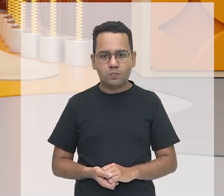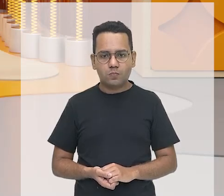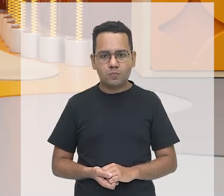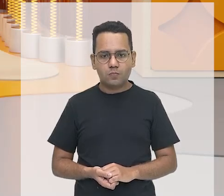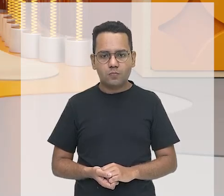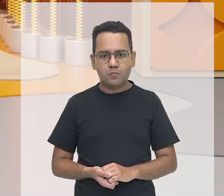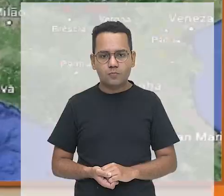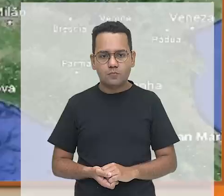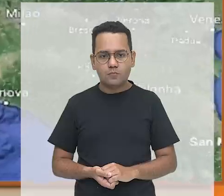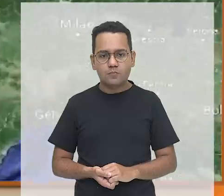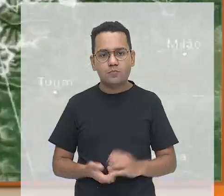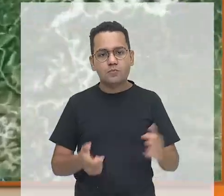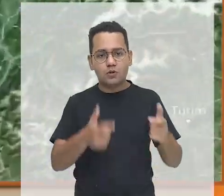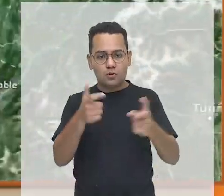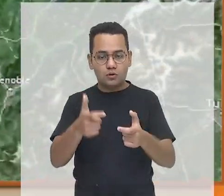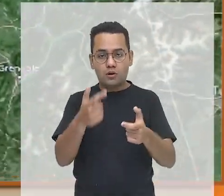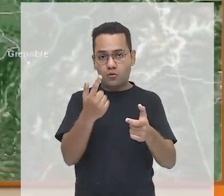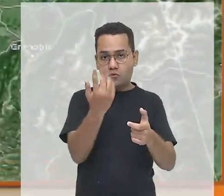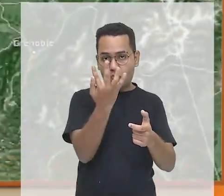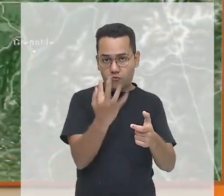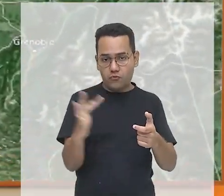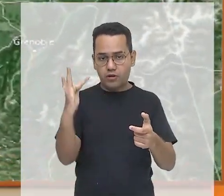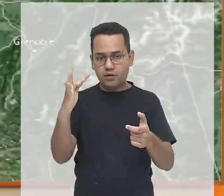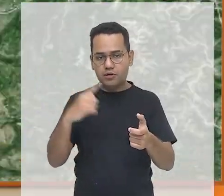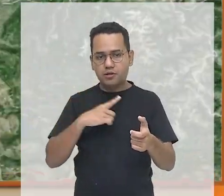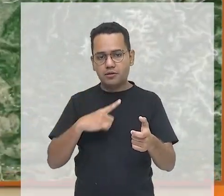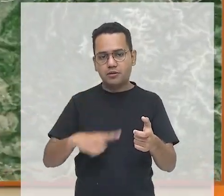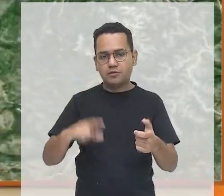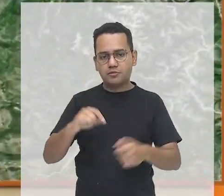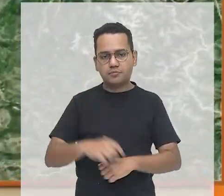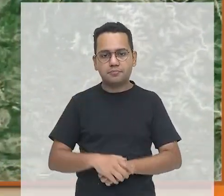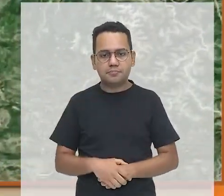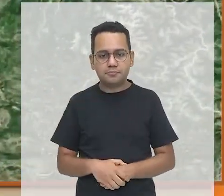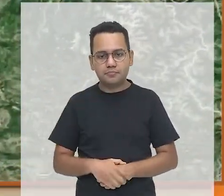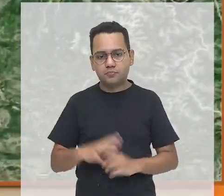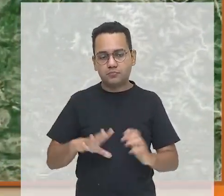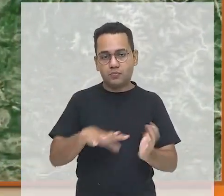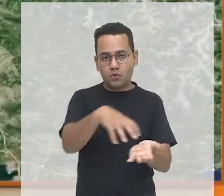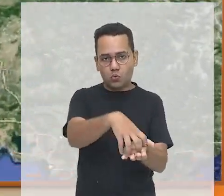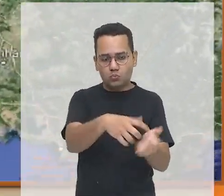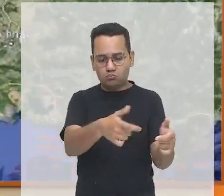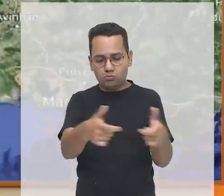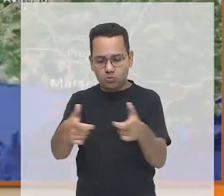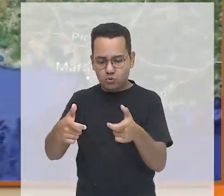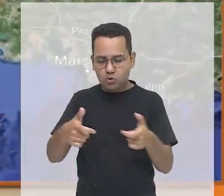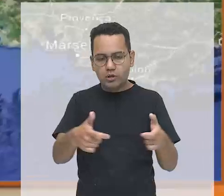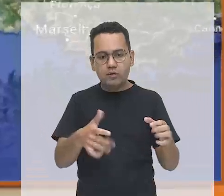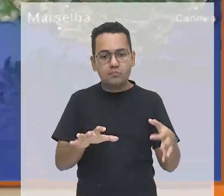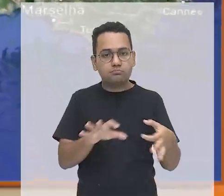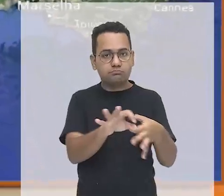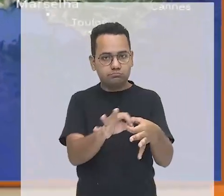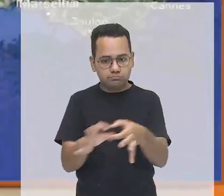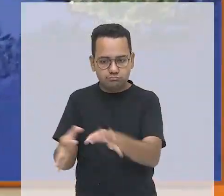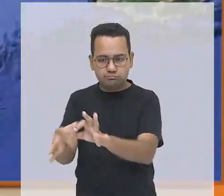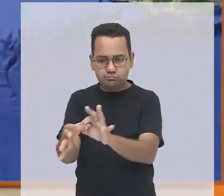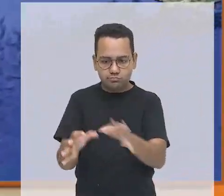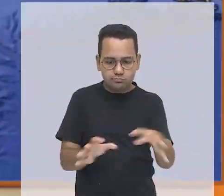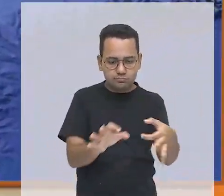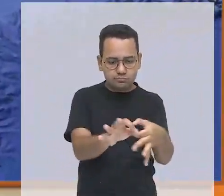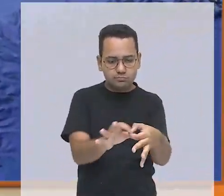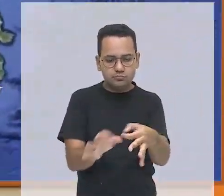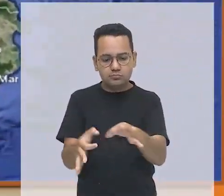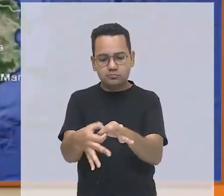aqui da França, tá? Onde as grandes áreas, elas acabam se interligando, né, em